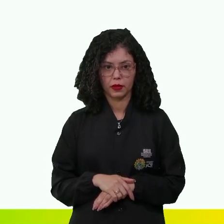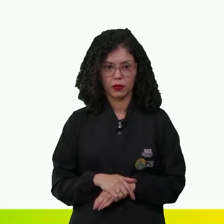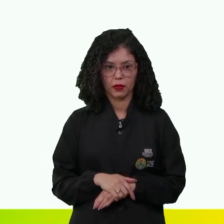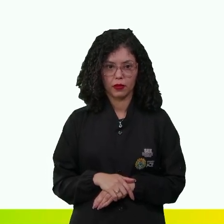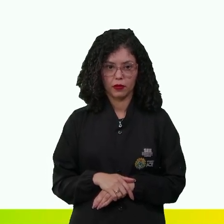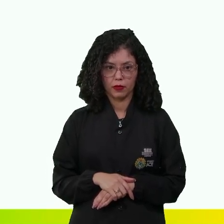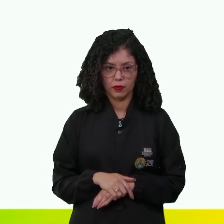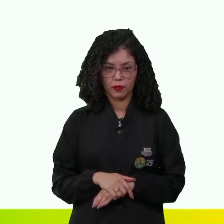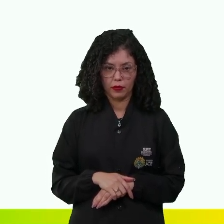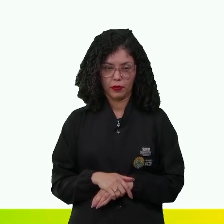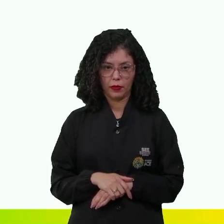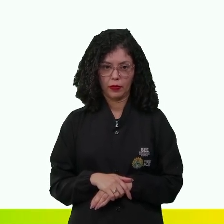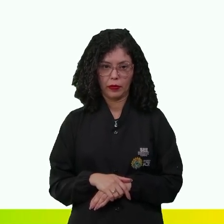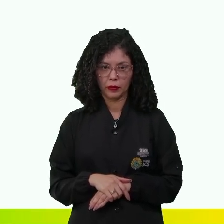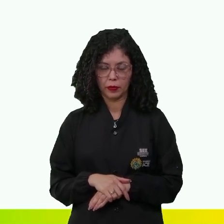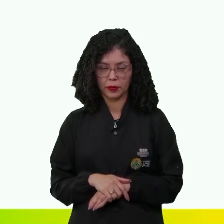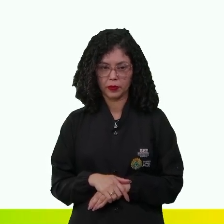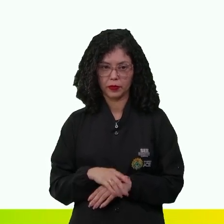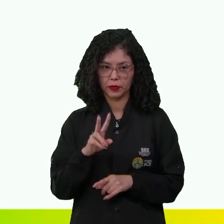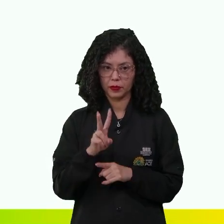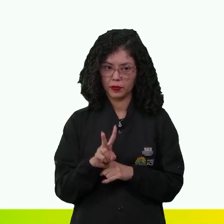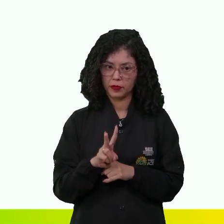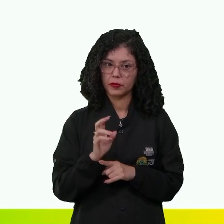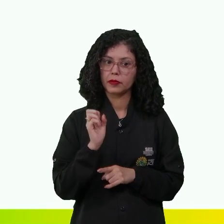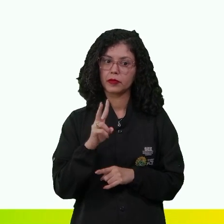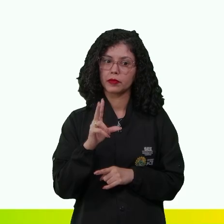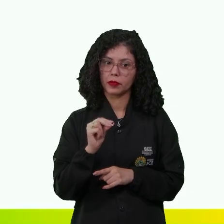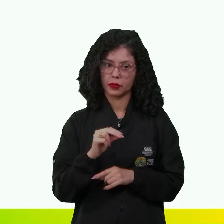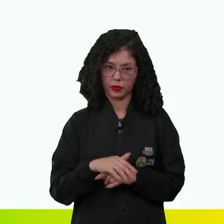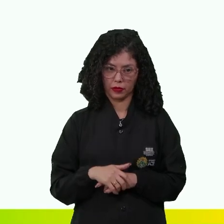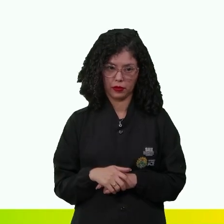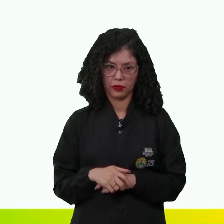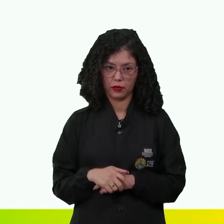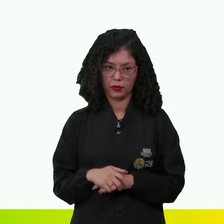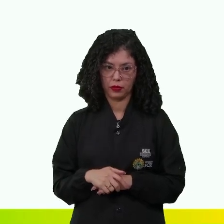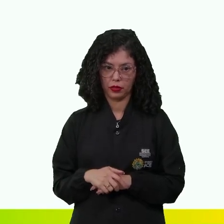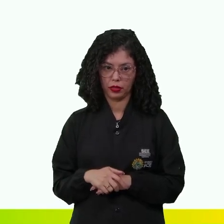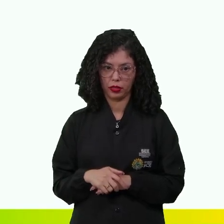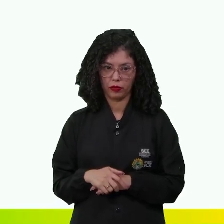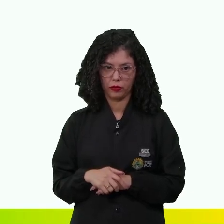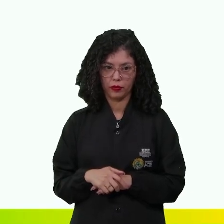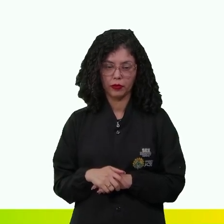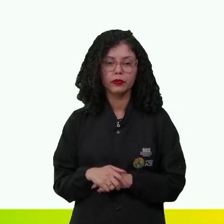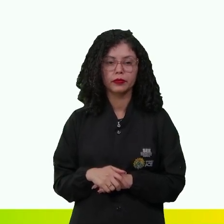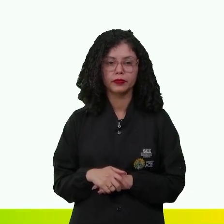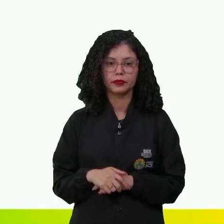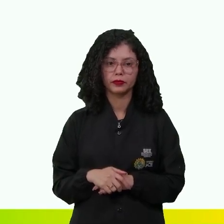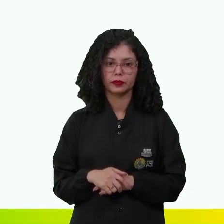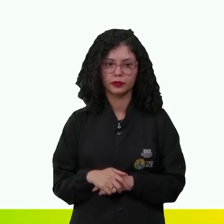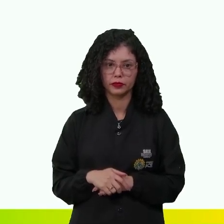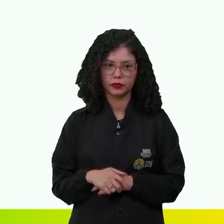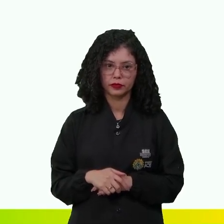é 400 e o volume é 50. Vou cortar.